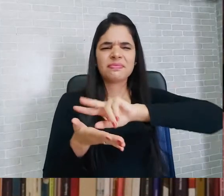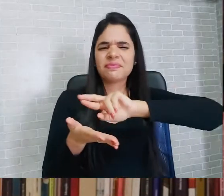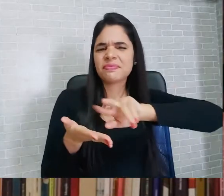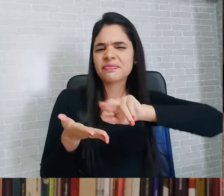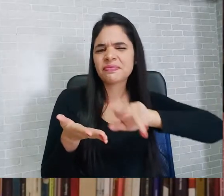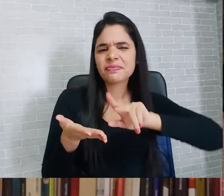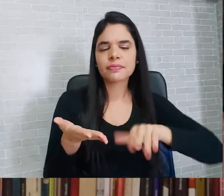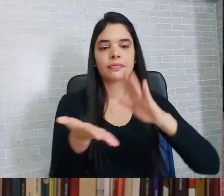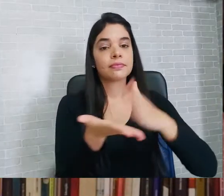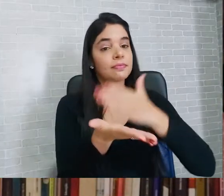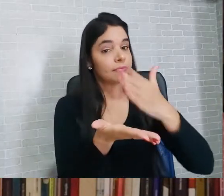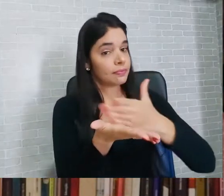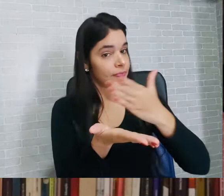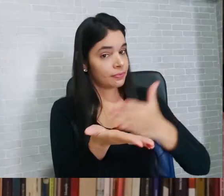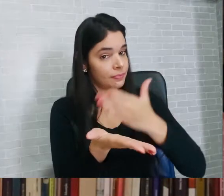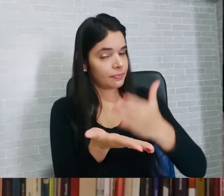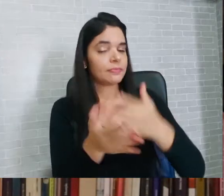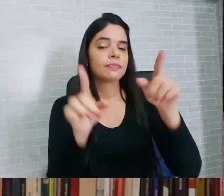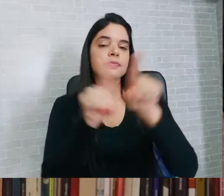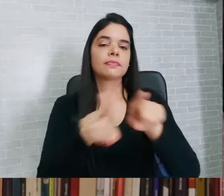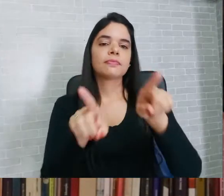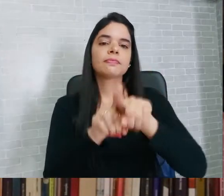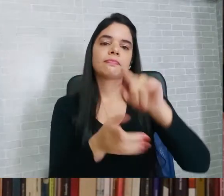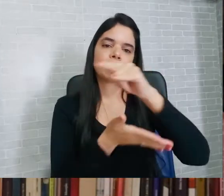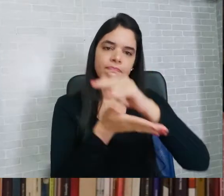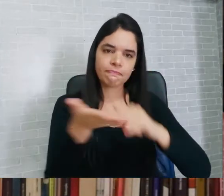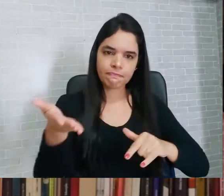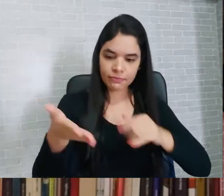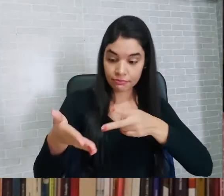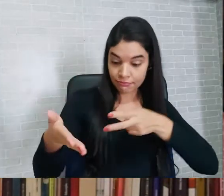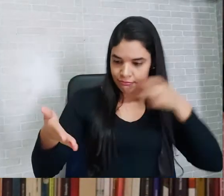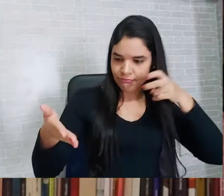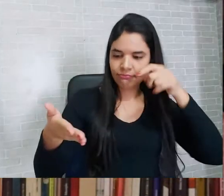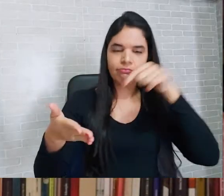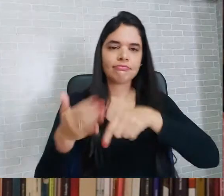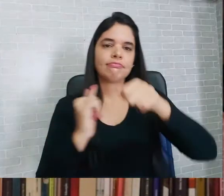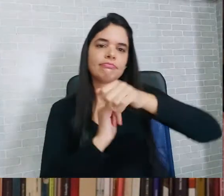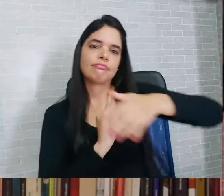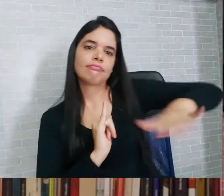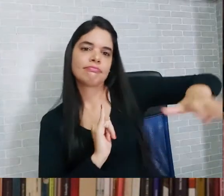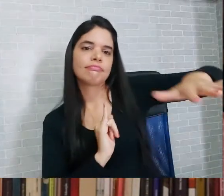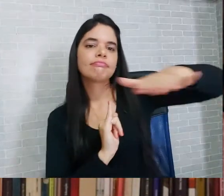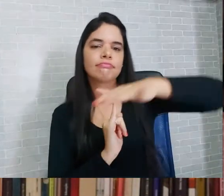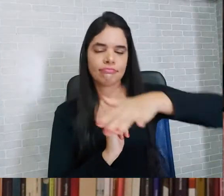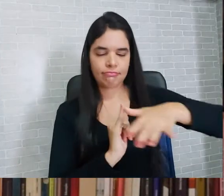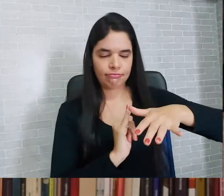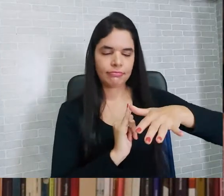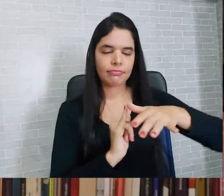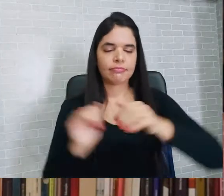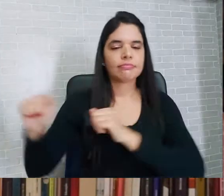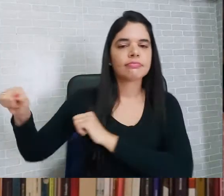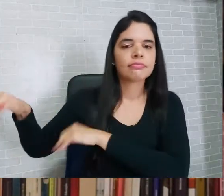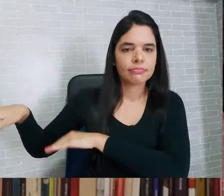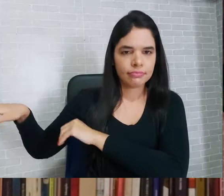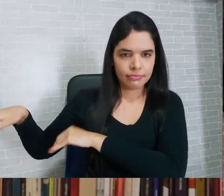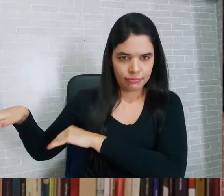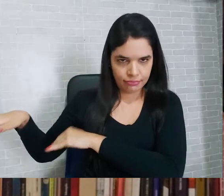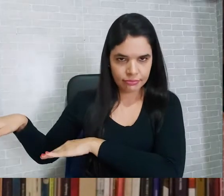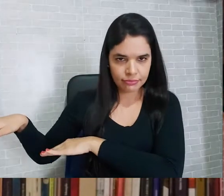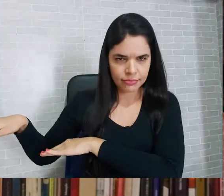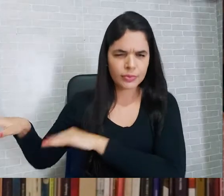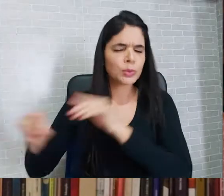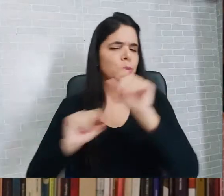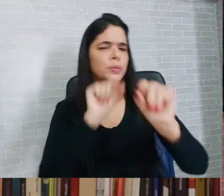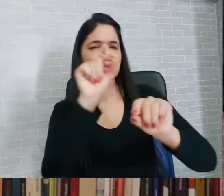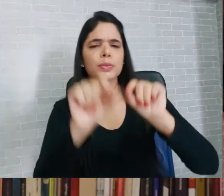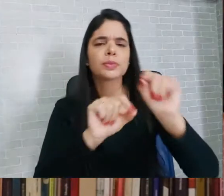livros, vários documentos em que a gente sempre vai encontrar os antilhos guianenses. Esses antilhos